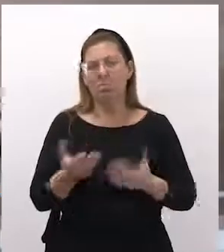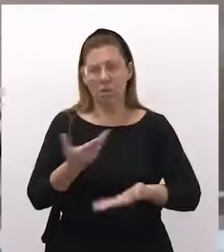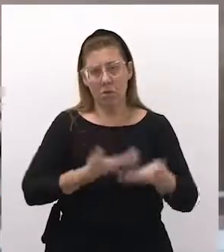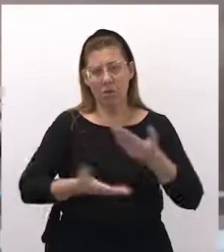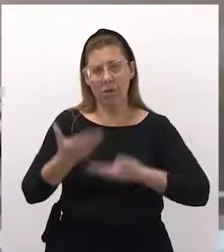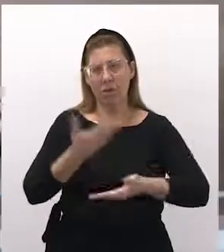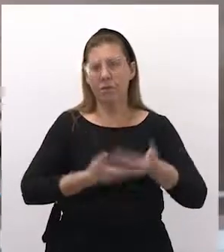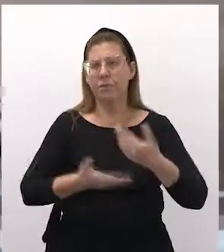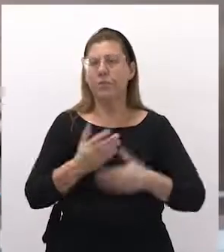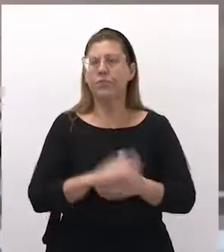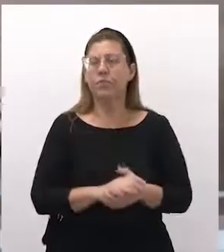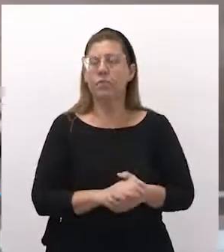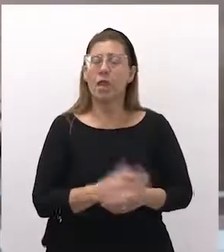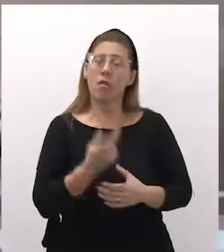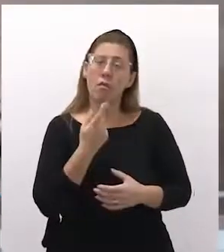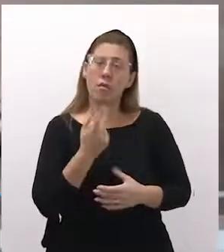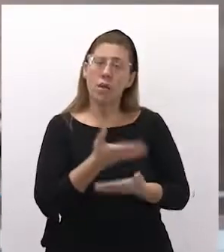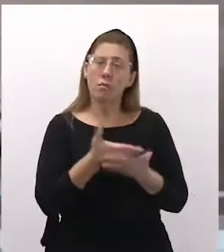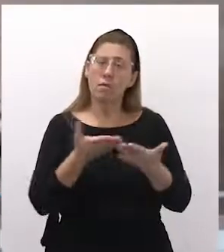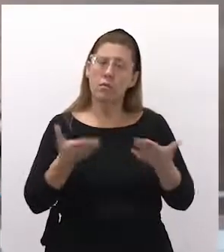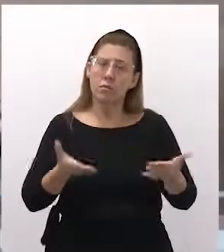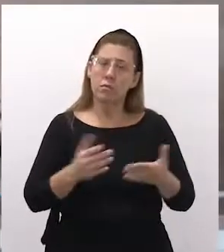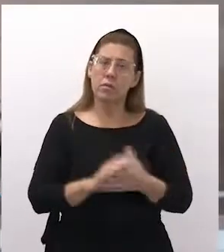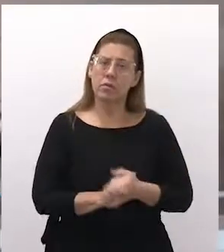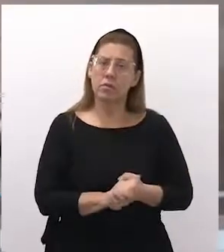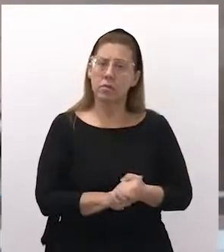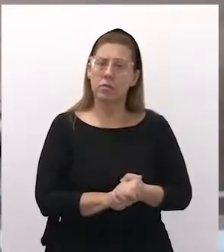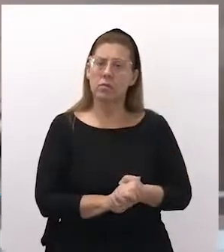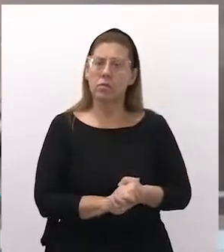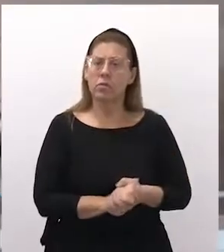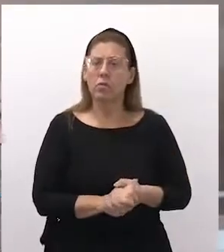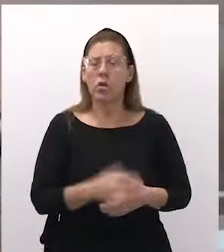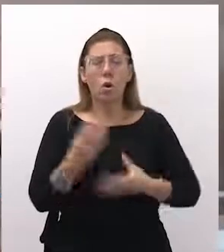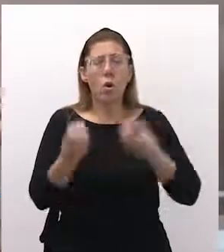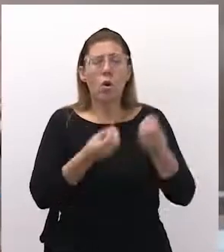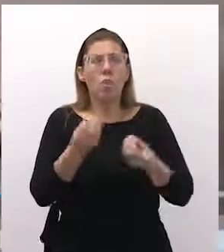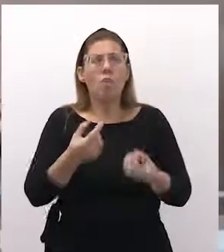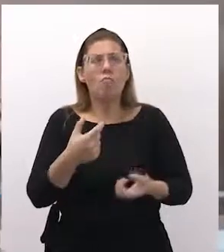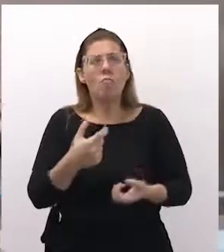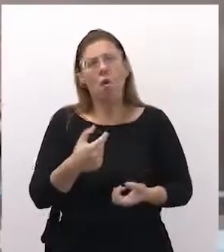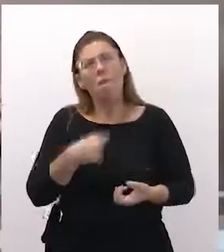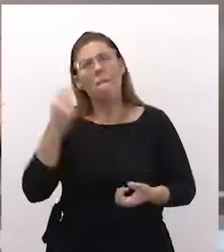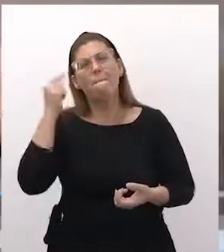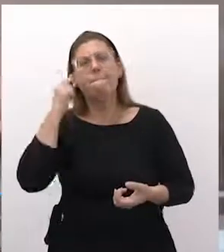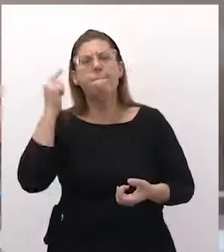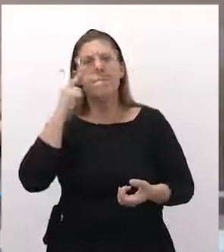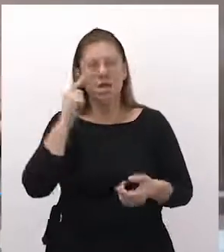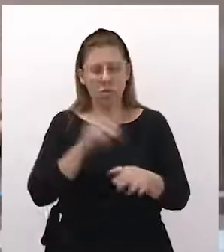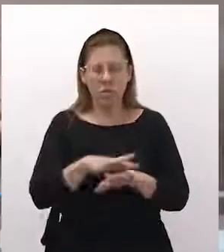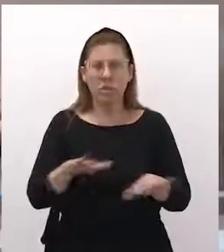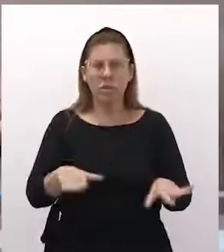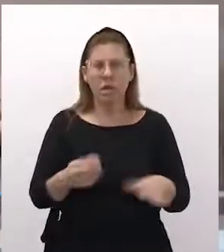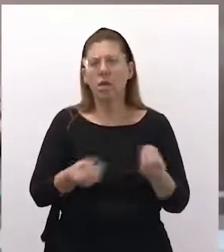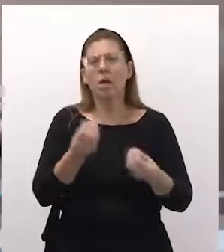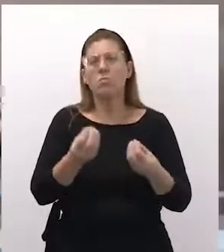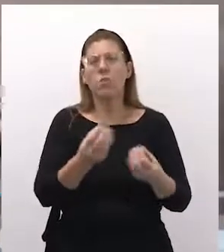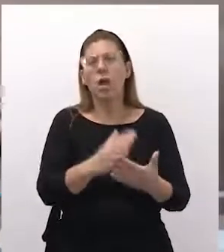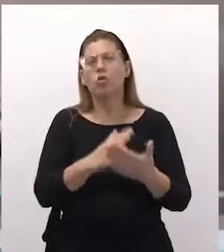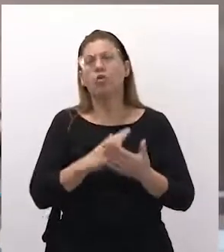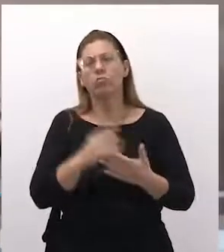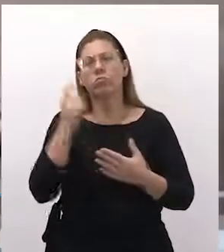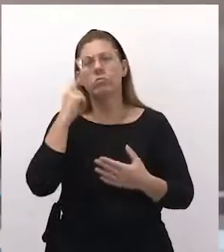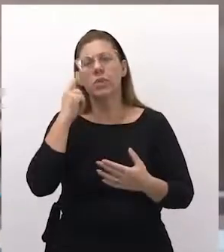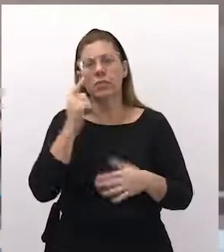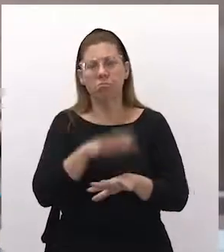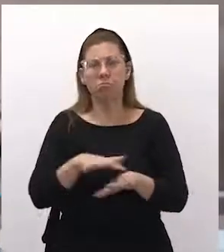compartilhar, eu queria dizer para vocês o meu marco teórico, como eu penso a infância, quem que me ajuda a pensar a infância, tá?